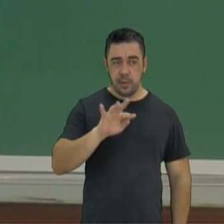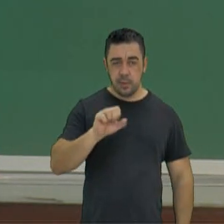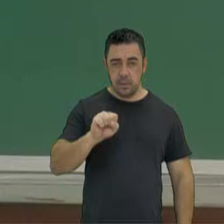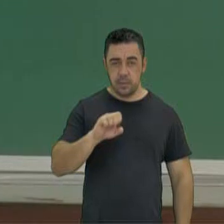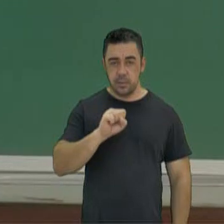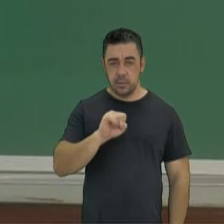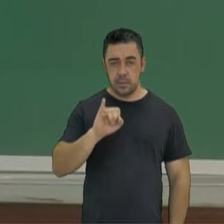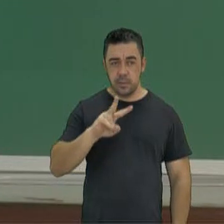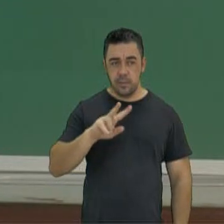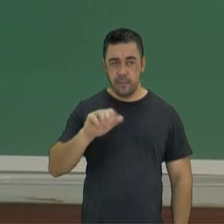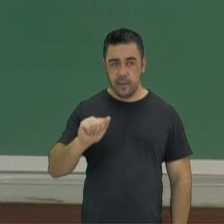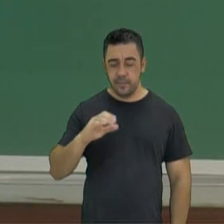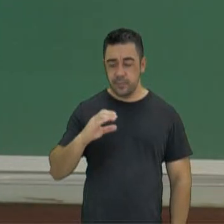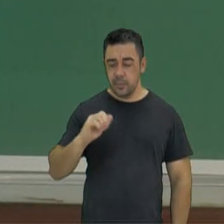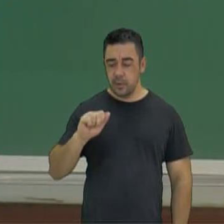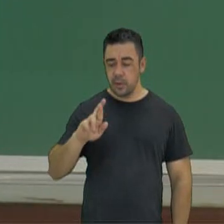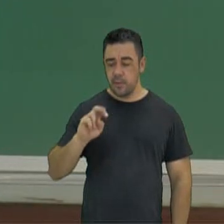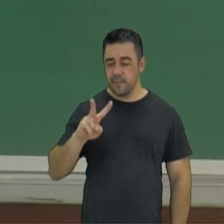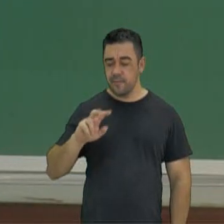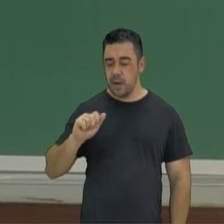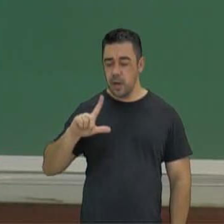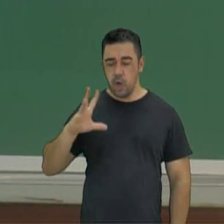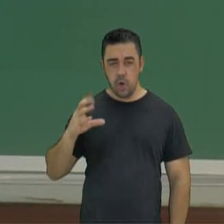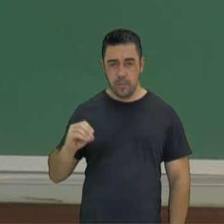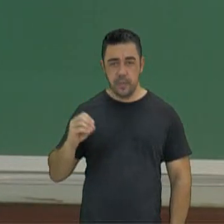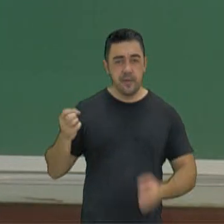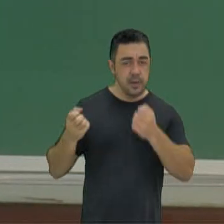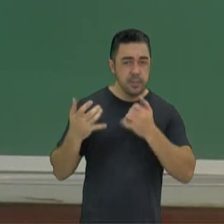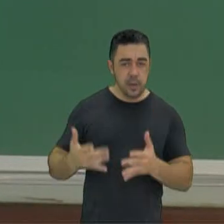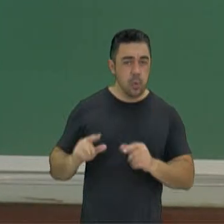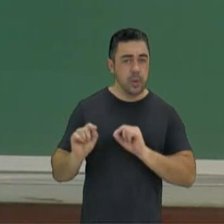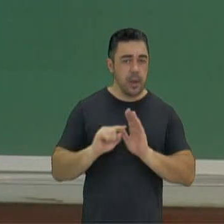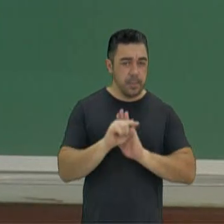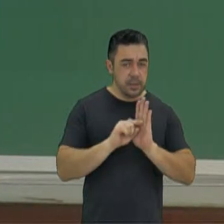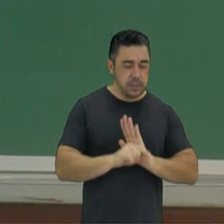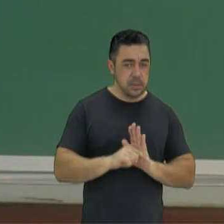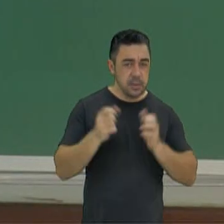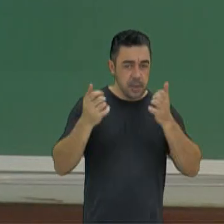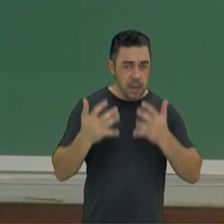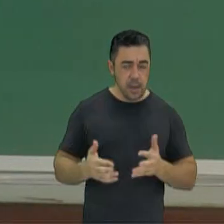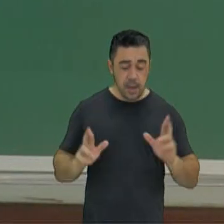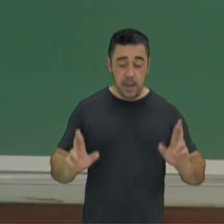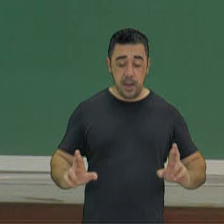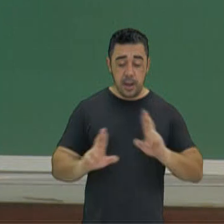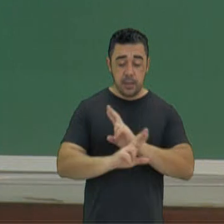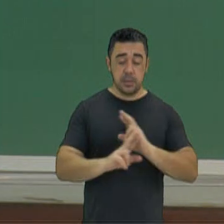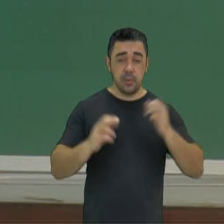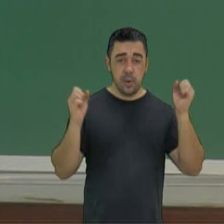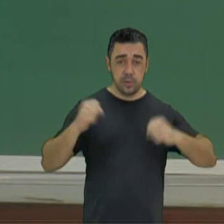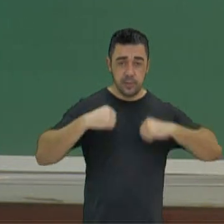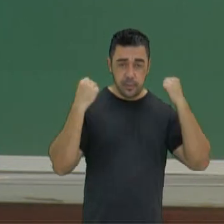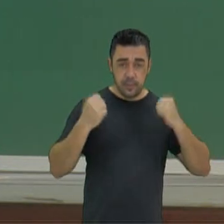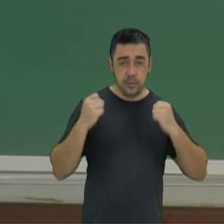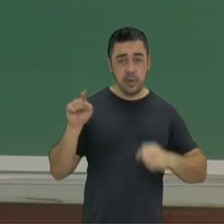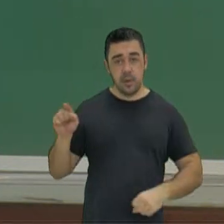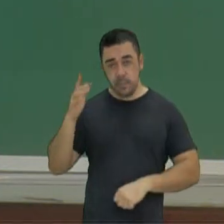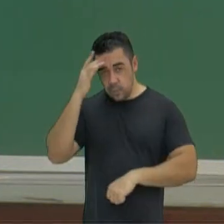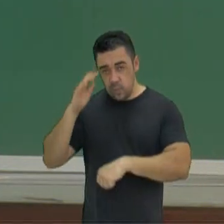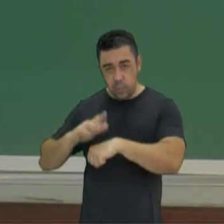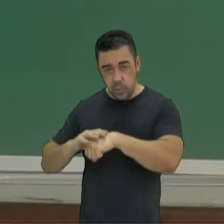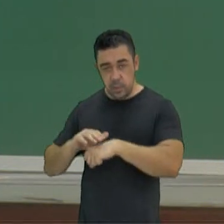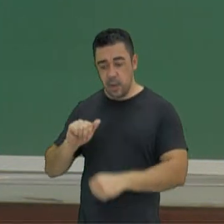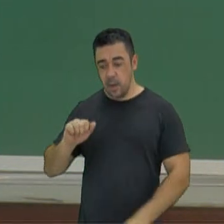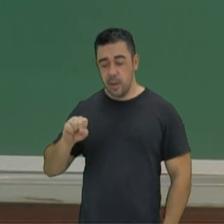pouco do que as pesquisas vêm dizendo em relação à prática de exercícios físicos por asmáticos.